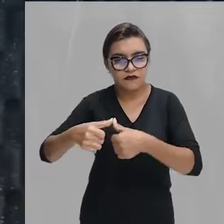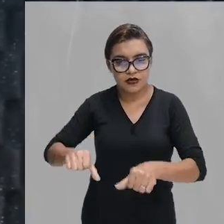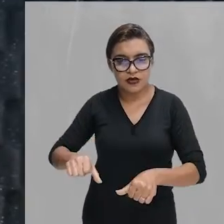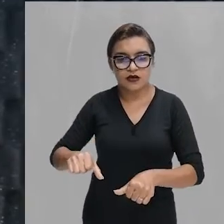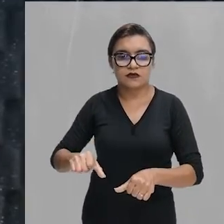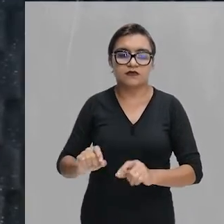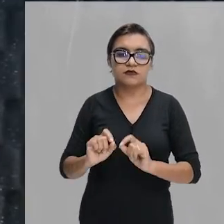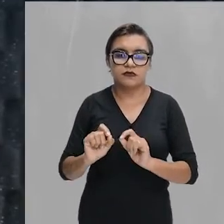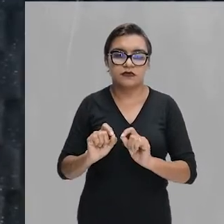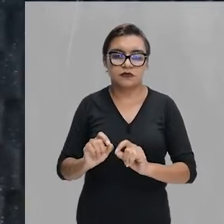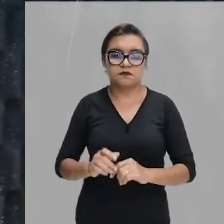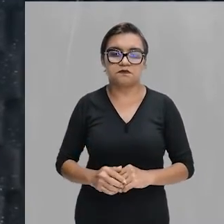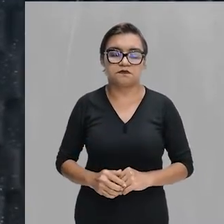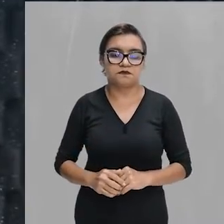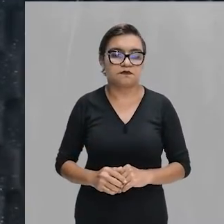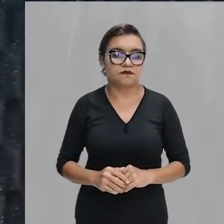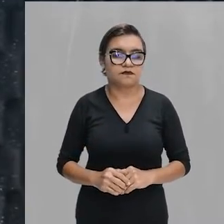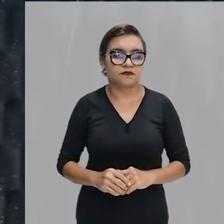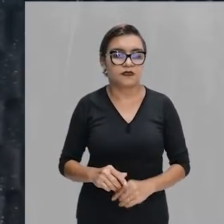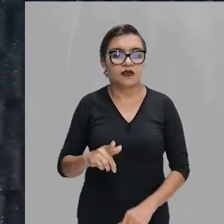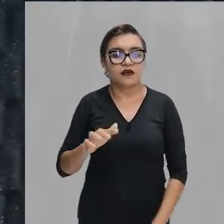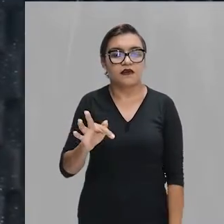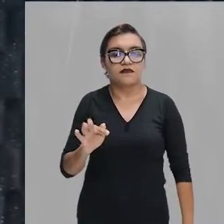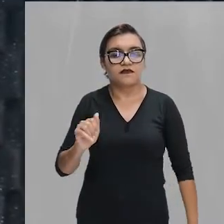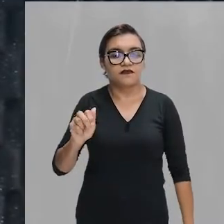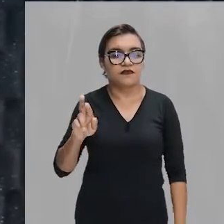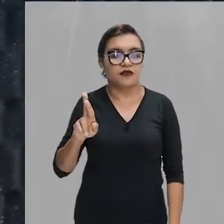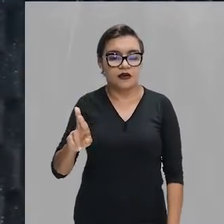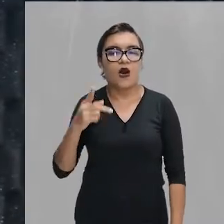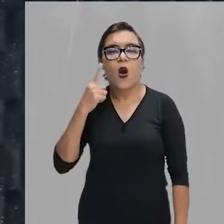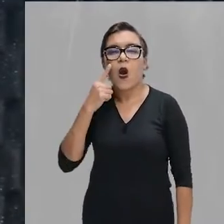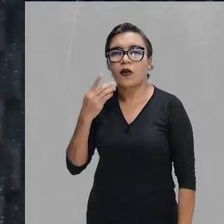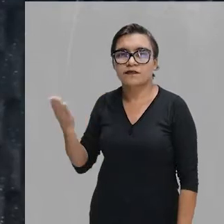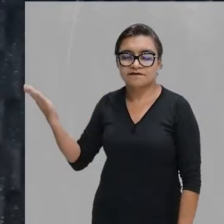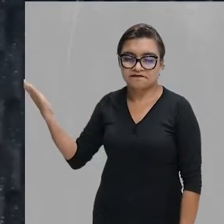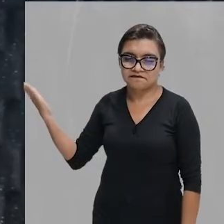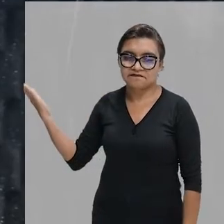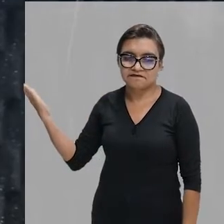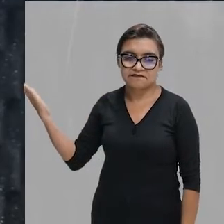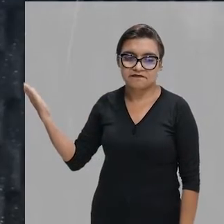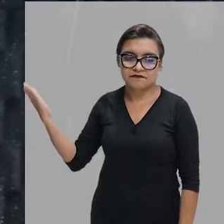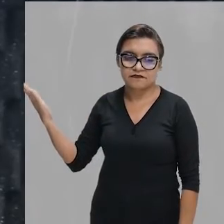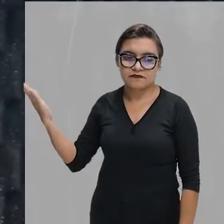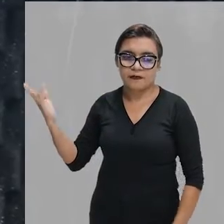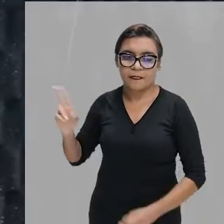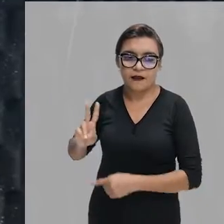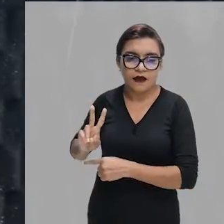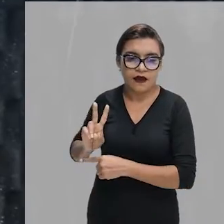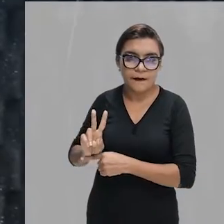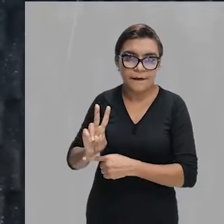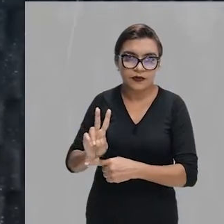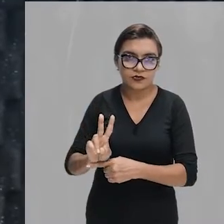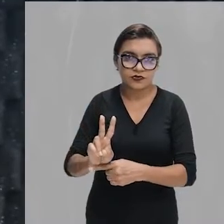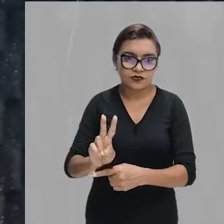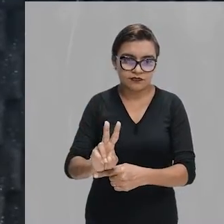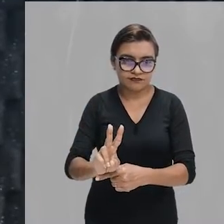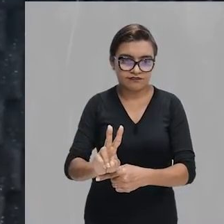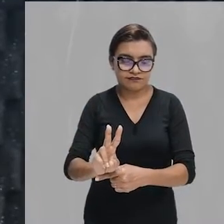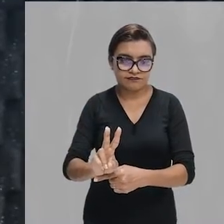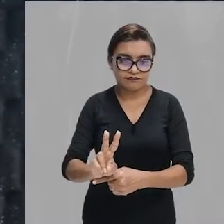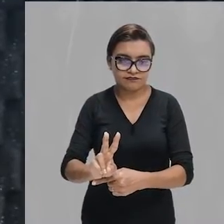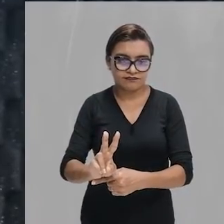por exemplo. Fiar, emprestar dinheiro, por exemplo.